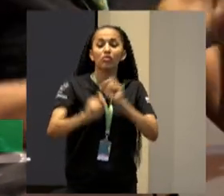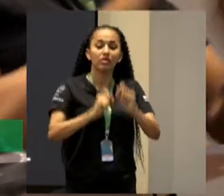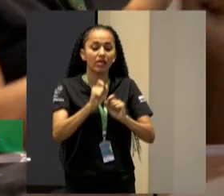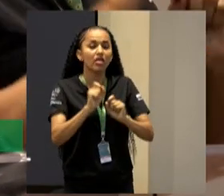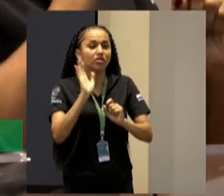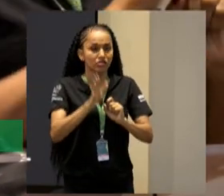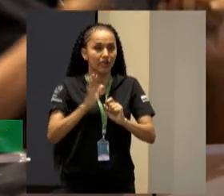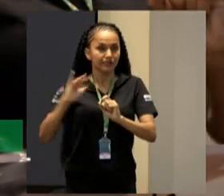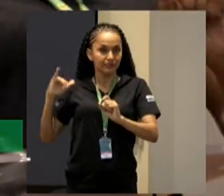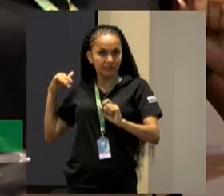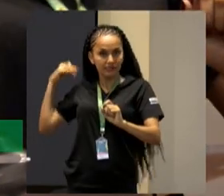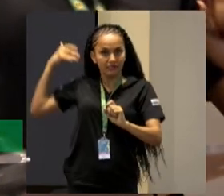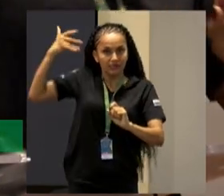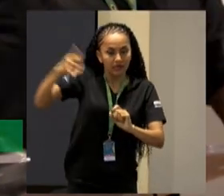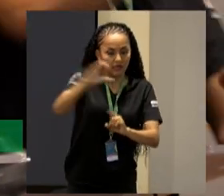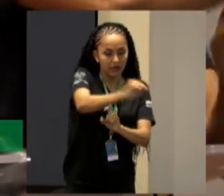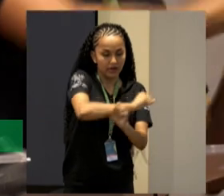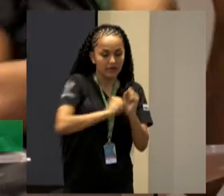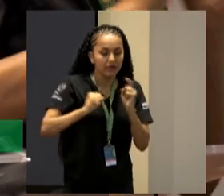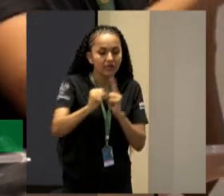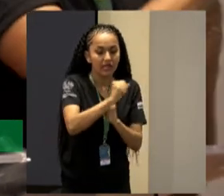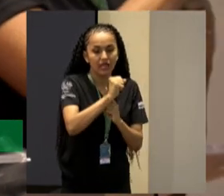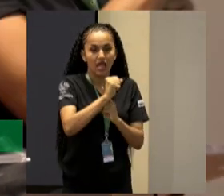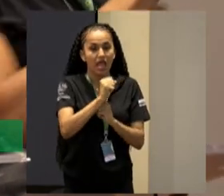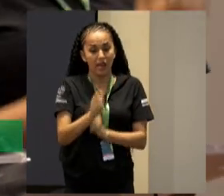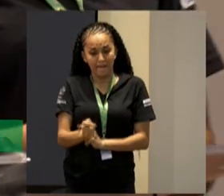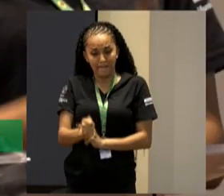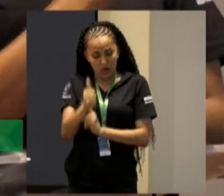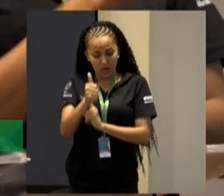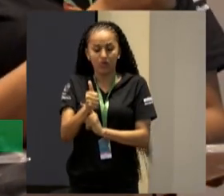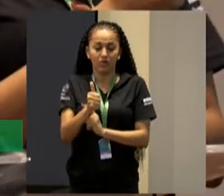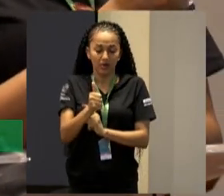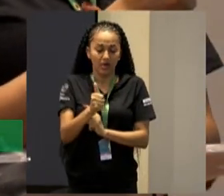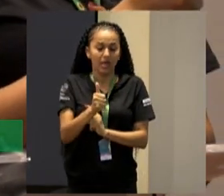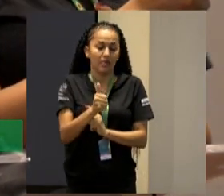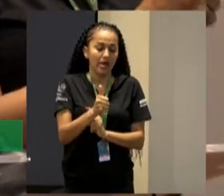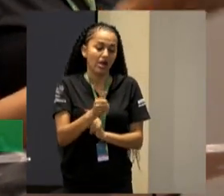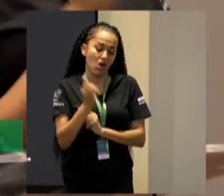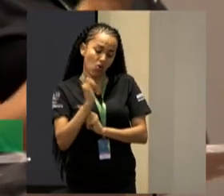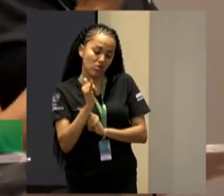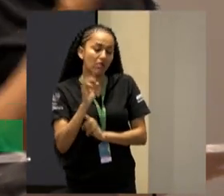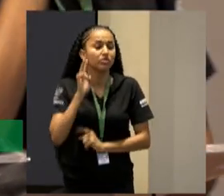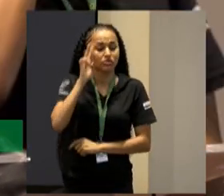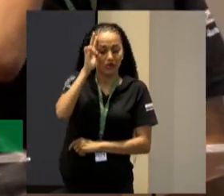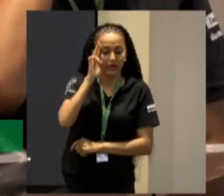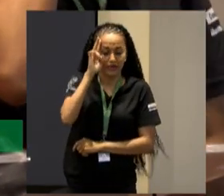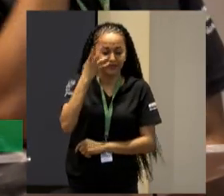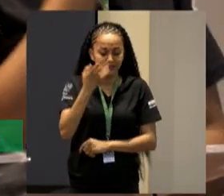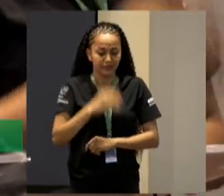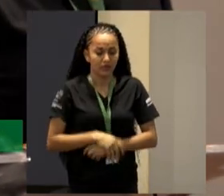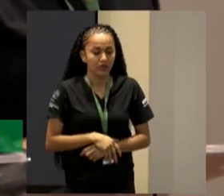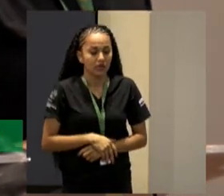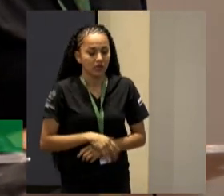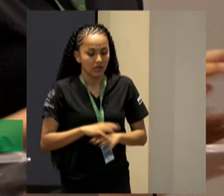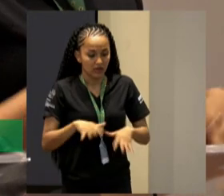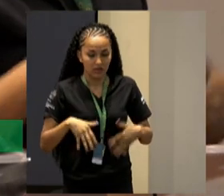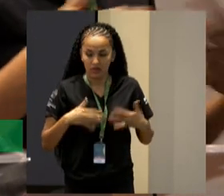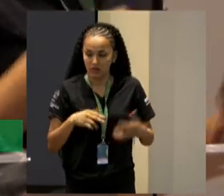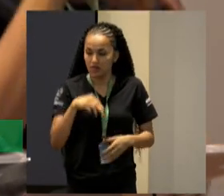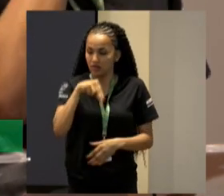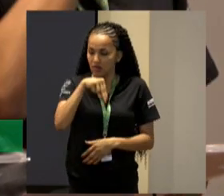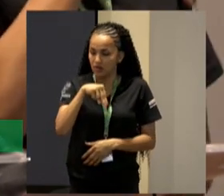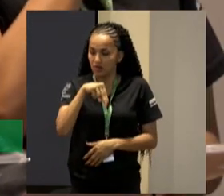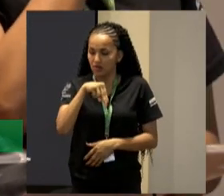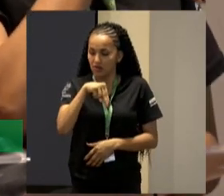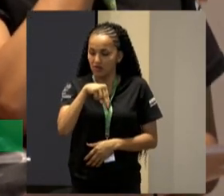tinha trazido para essa sociedade era o suficiente para recontar uma história. O NEM atravessa